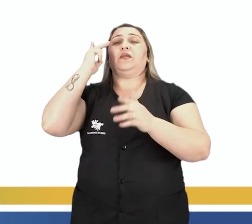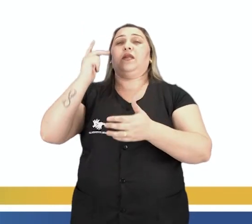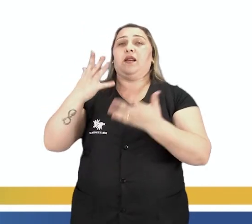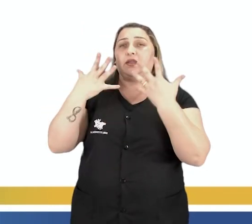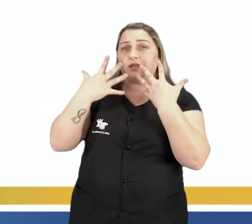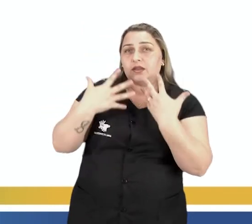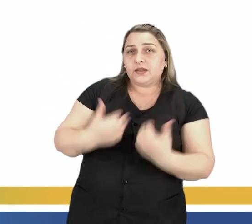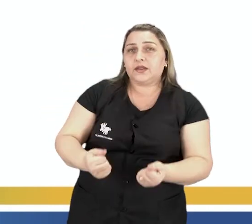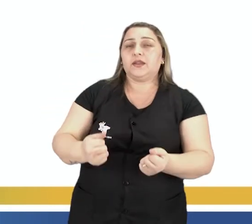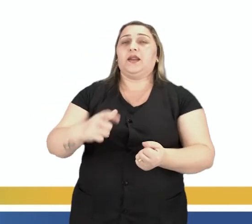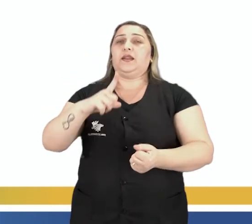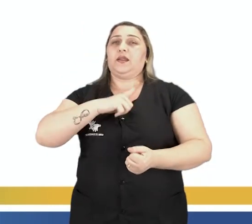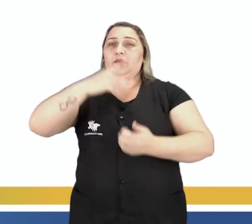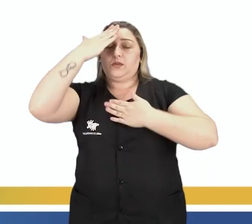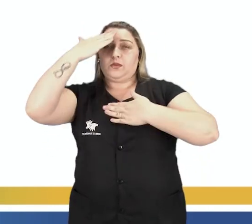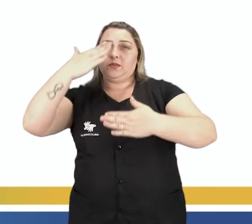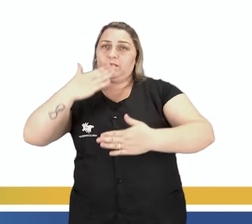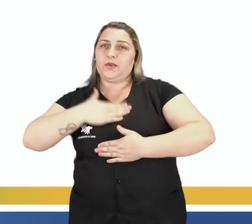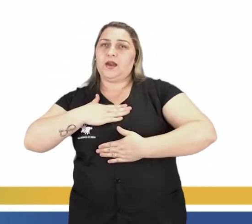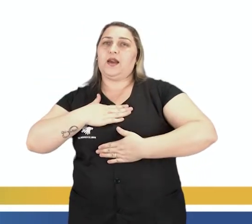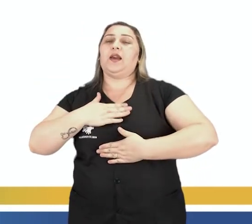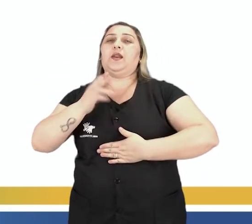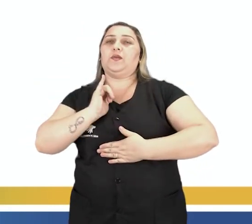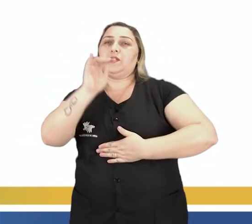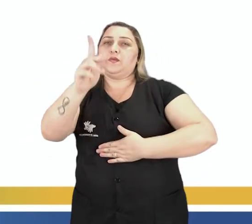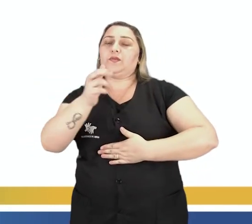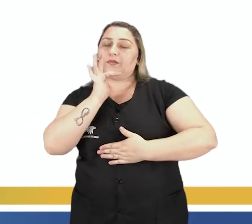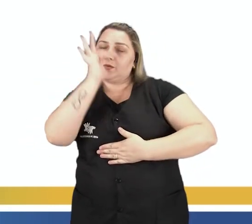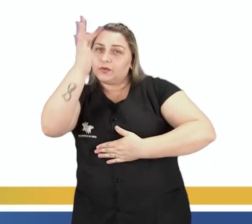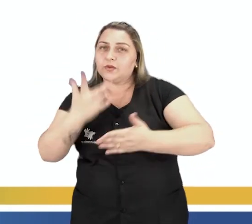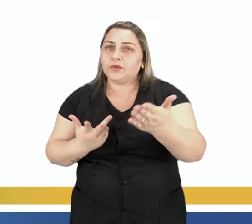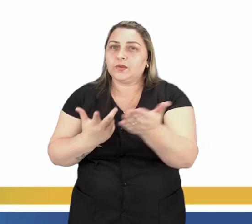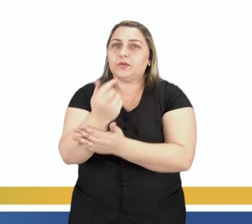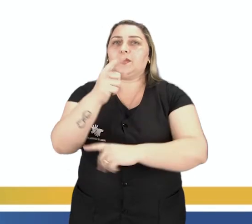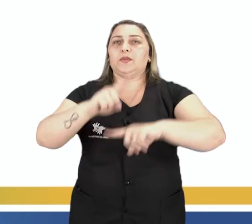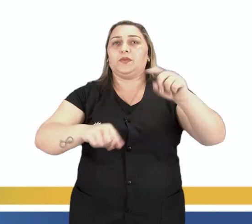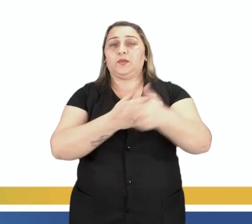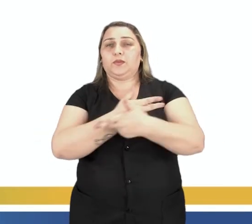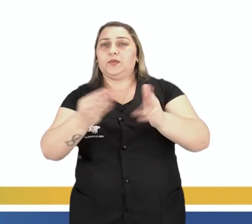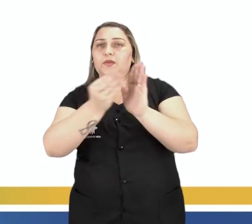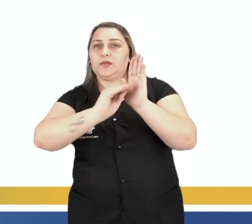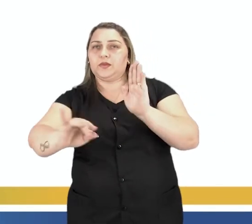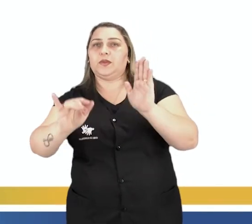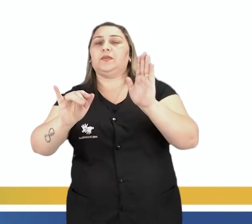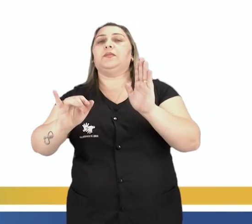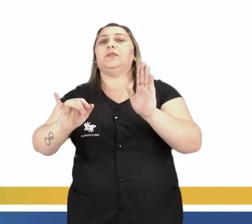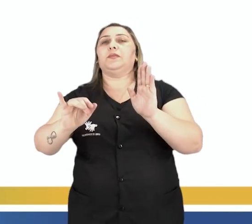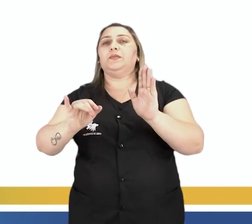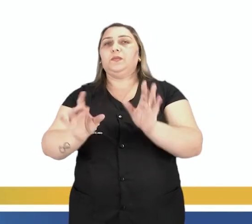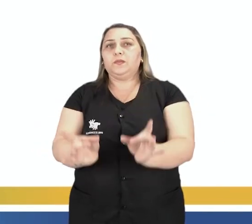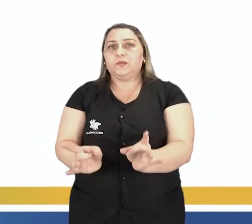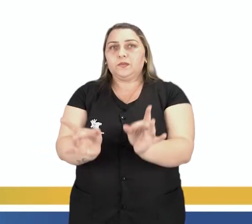corpo belo, saudável e, em sua grande maioria, de melhor saúde.